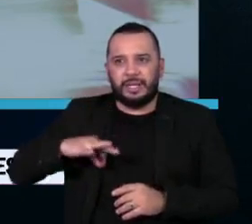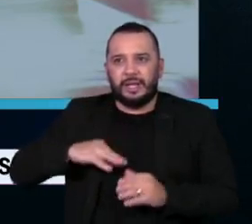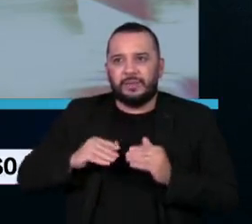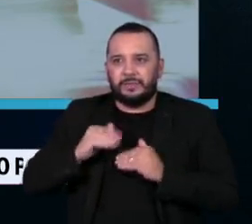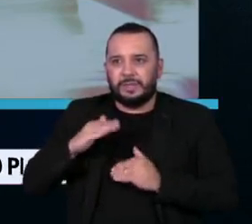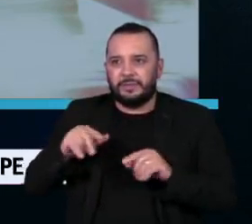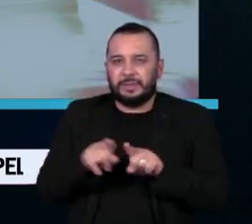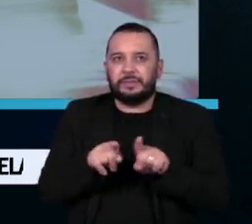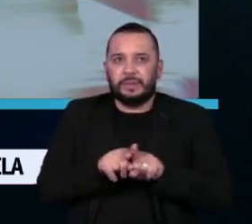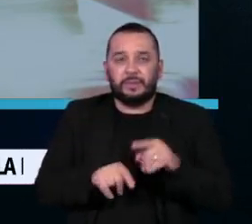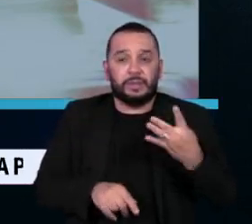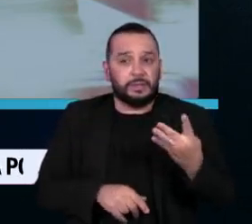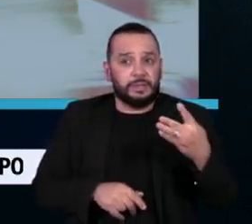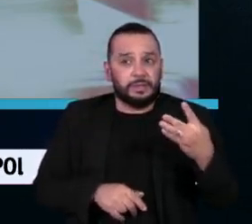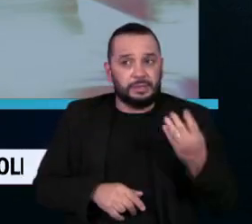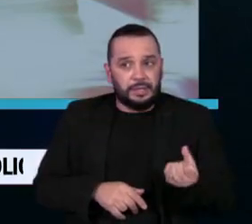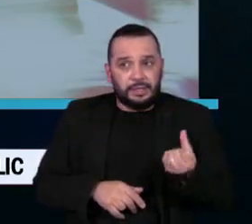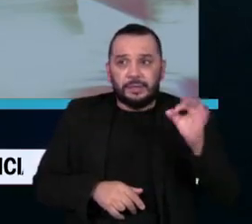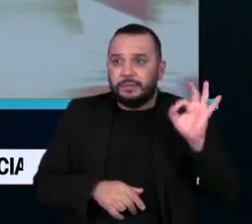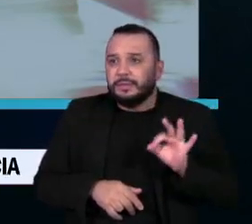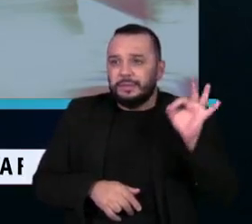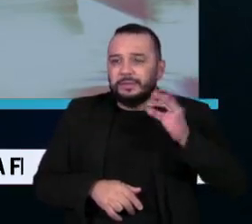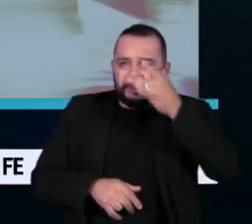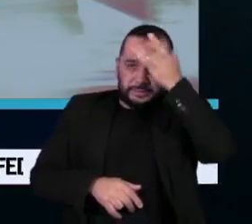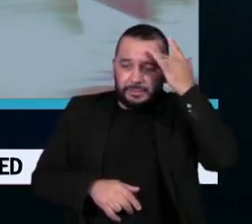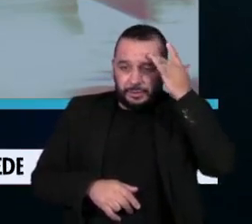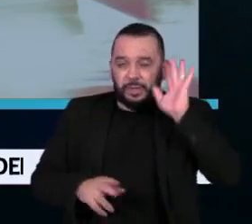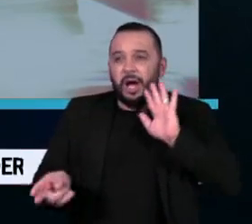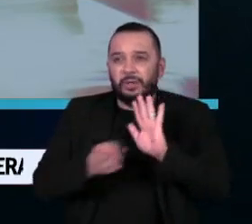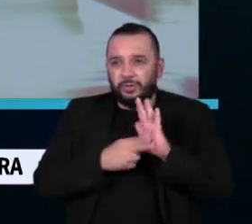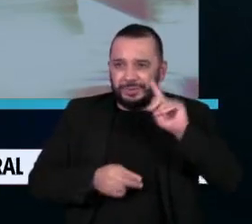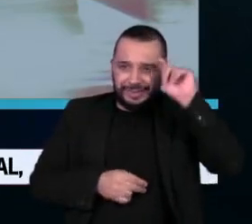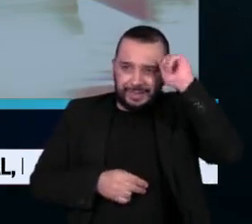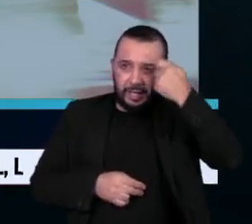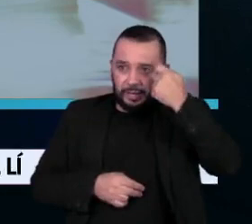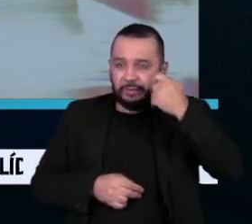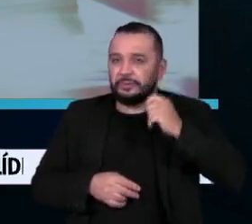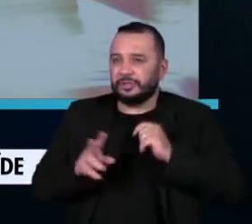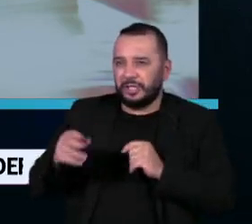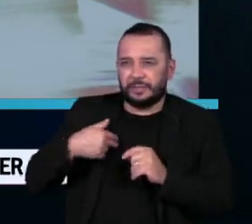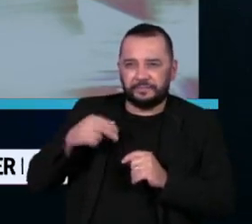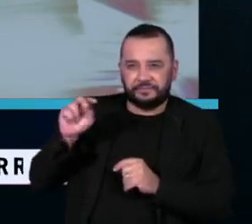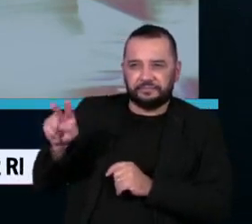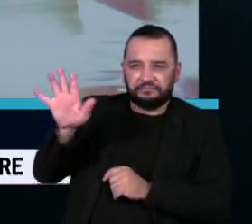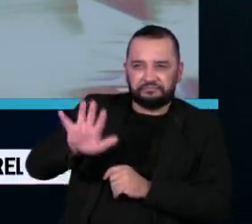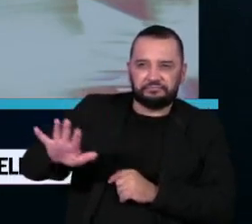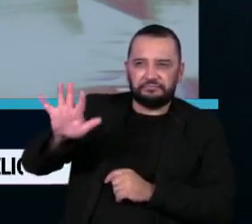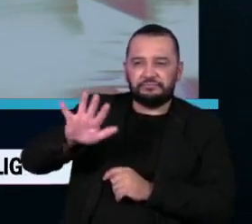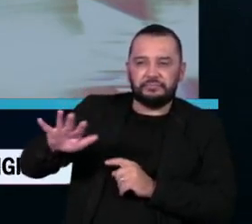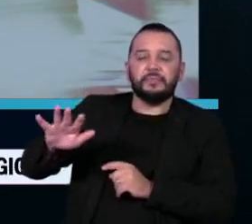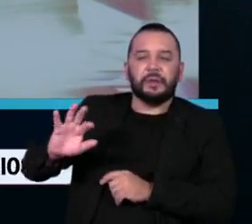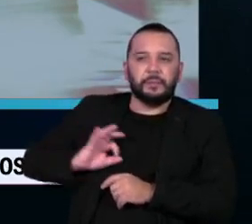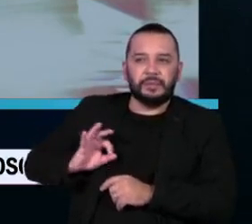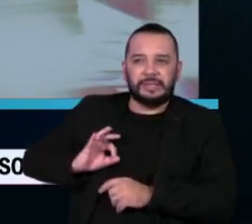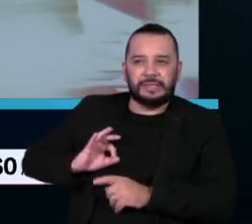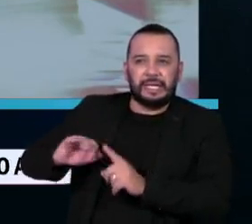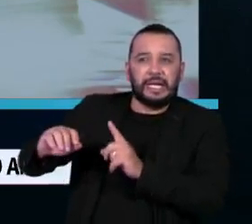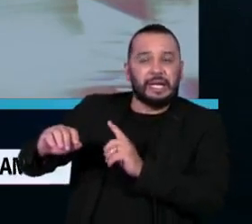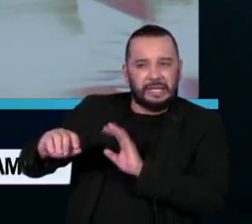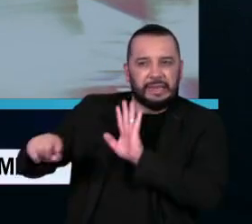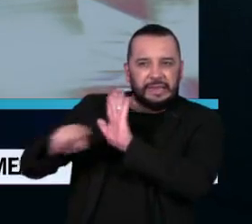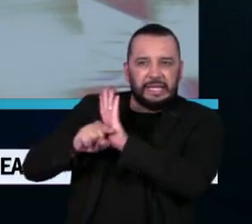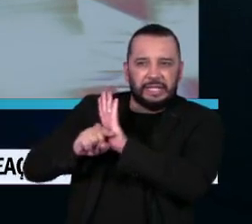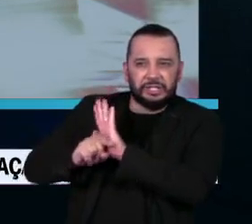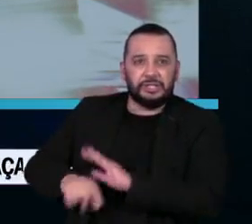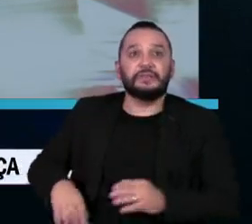e 46% das que se consideram negras têm uma visão negativa da polícia. Entre os brancos, isso cai